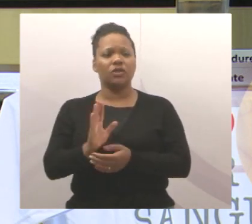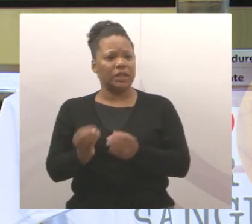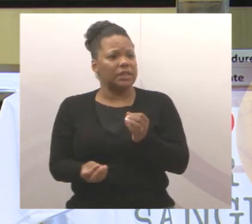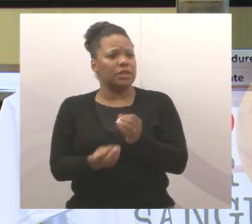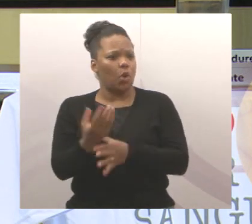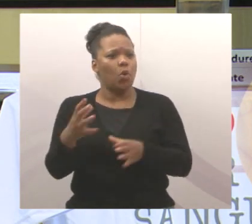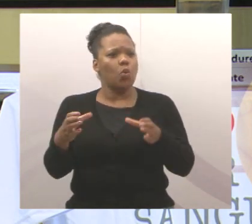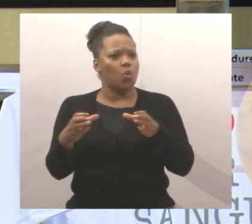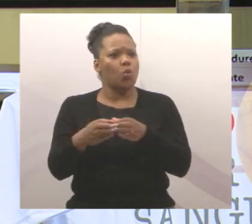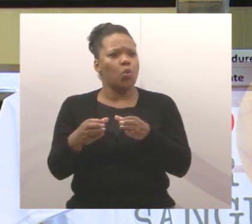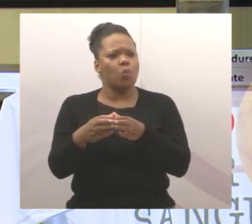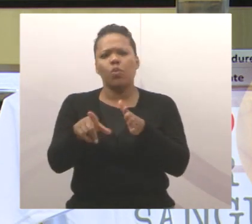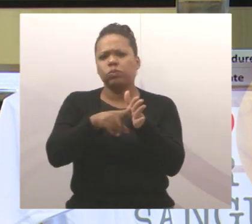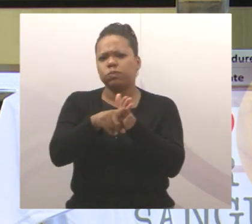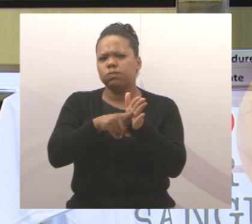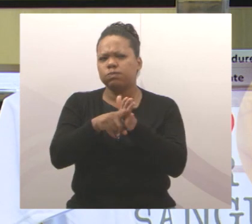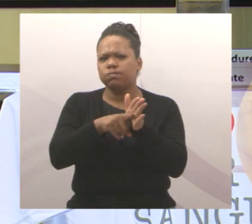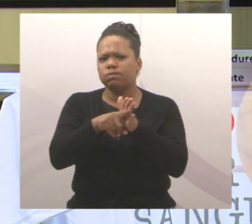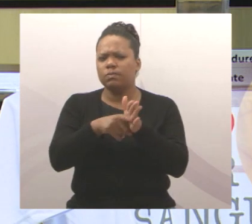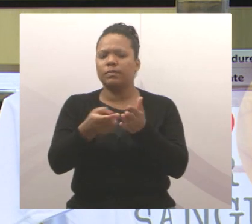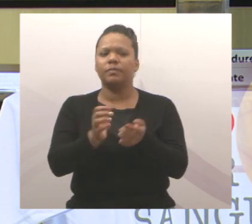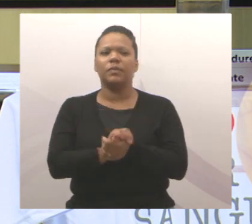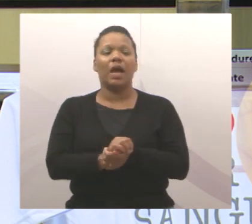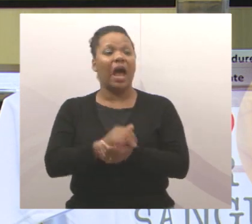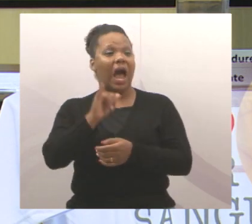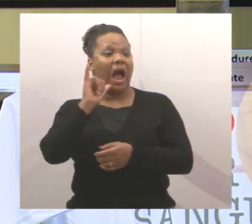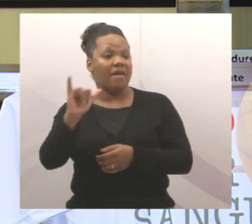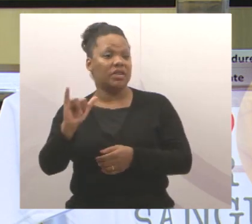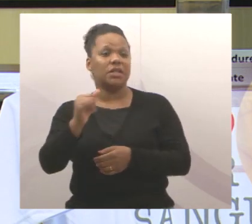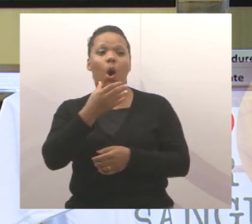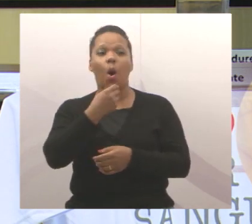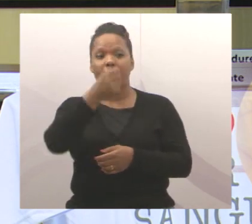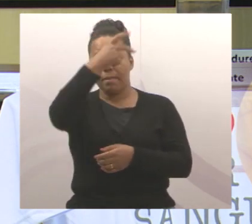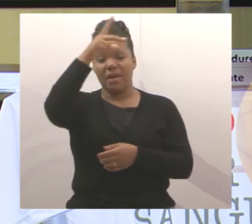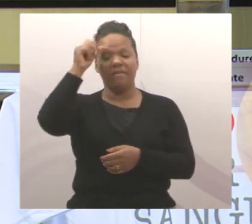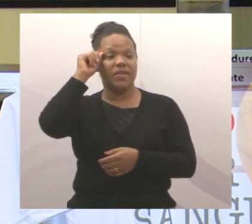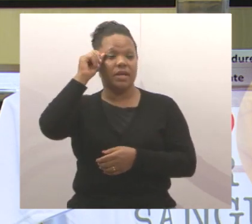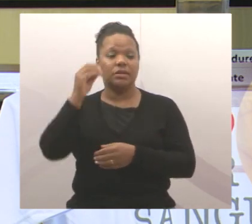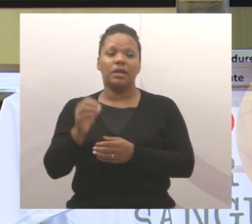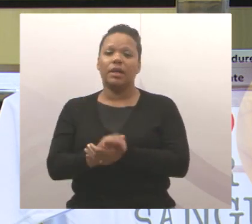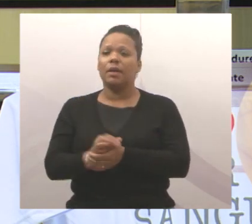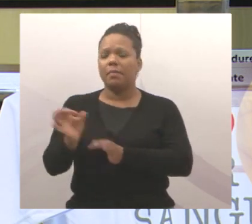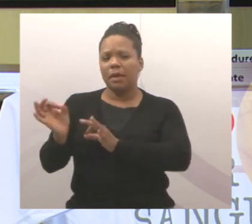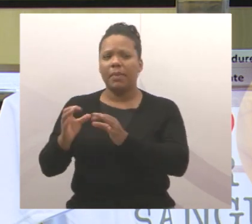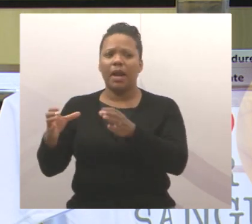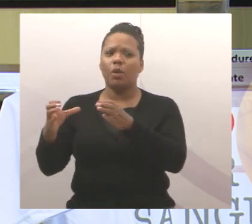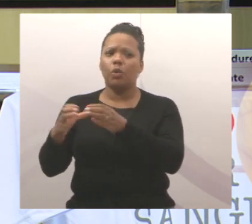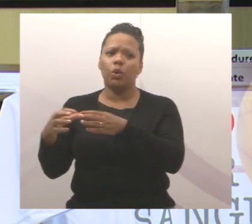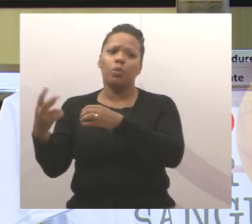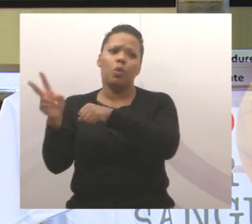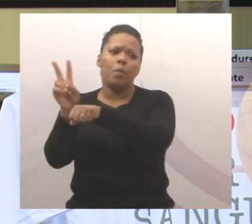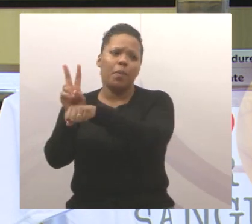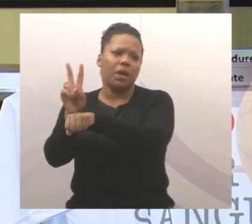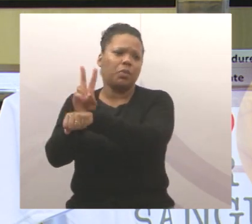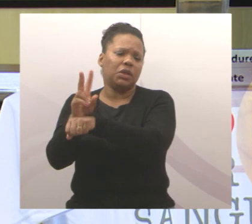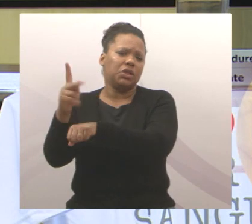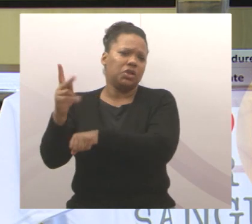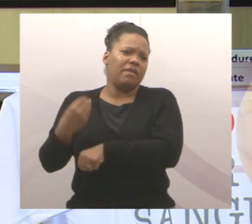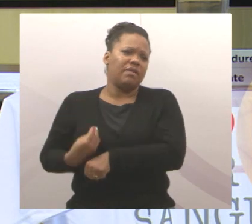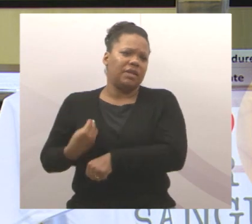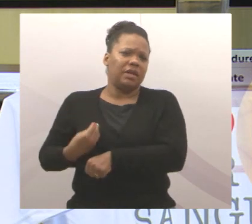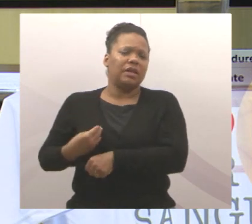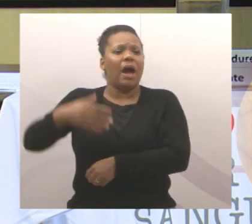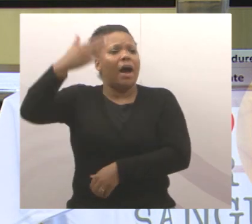comissão processante, seja notificado o senhor prefeito para apresentar defesa prévia, por escrito, e indicar as provas